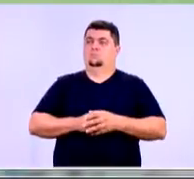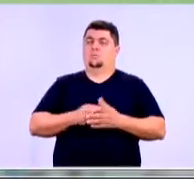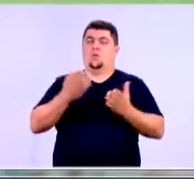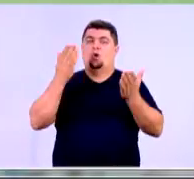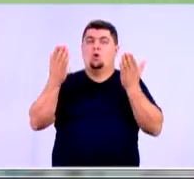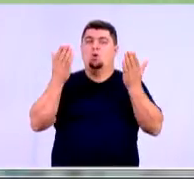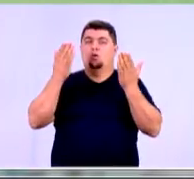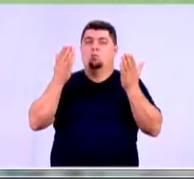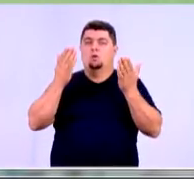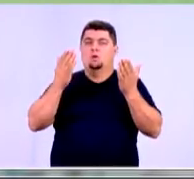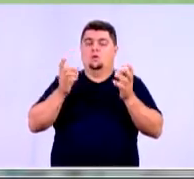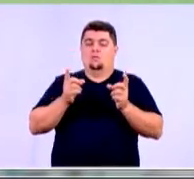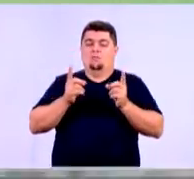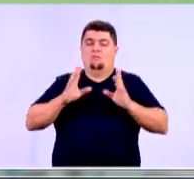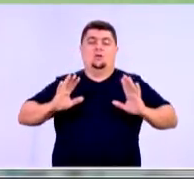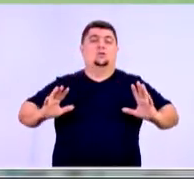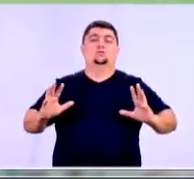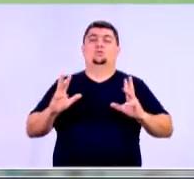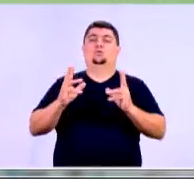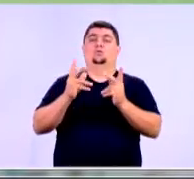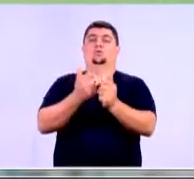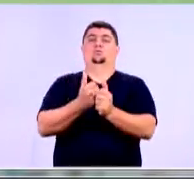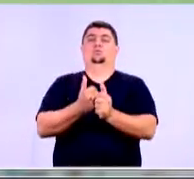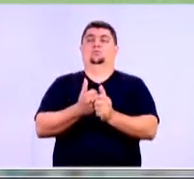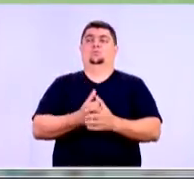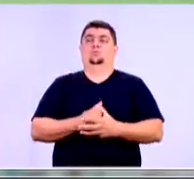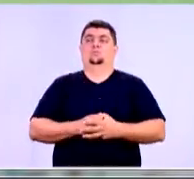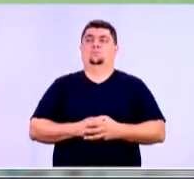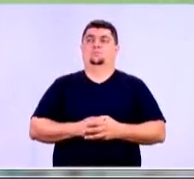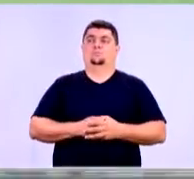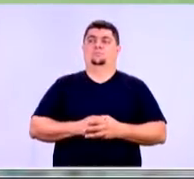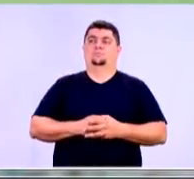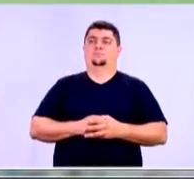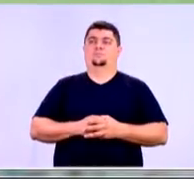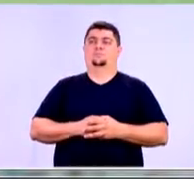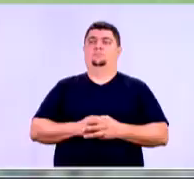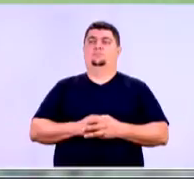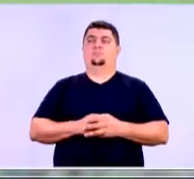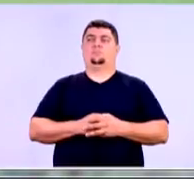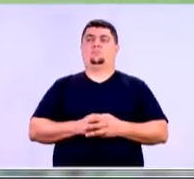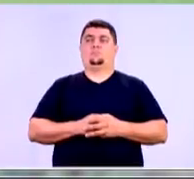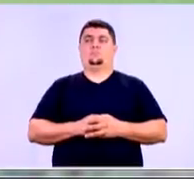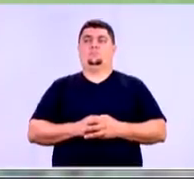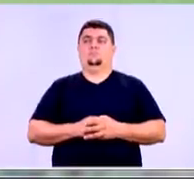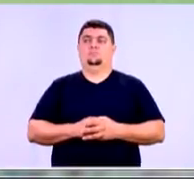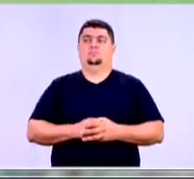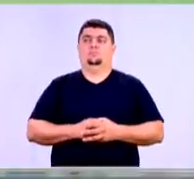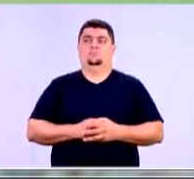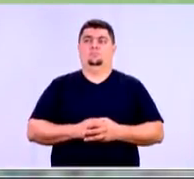comparando com as suas vendas totais.